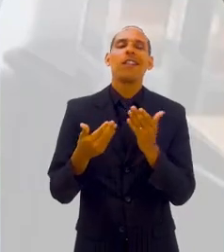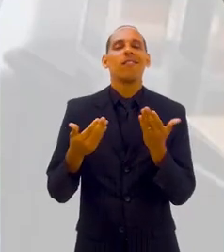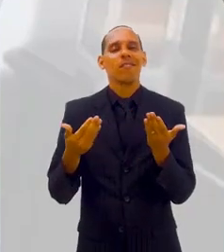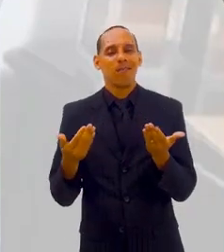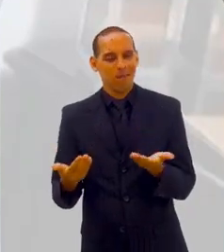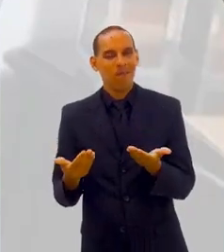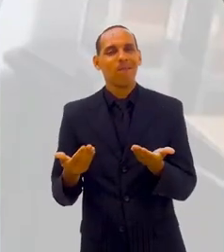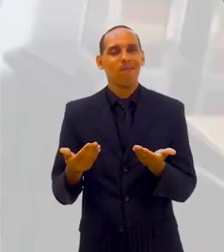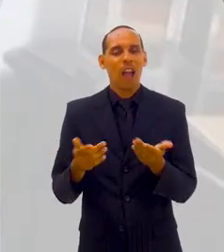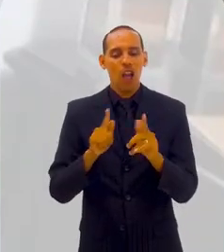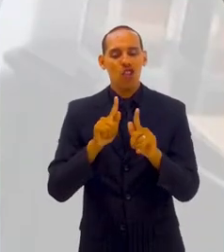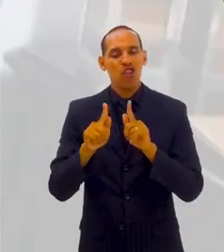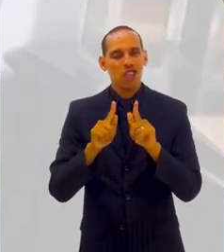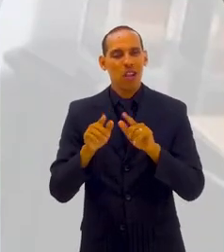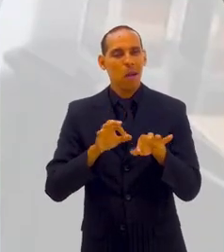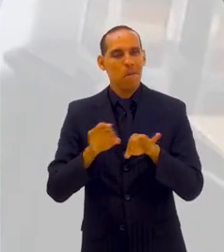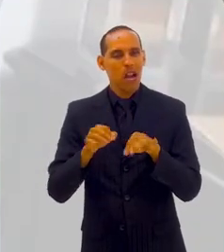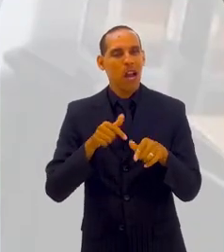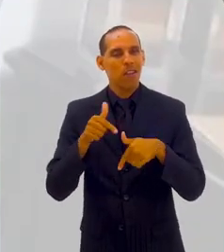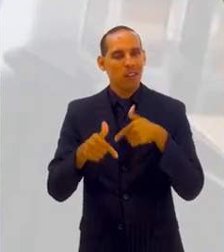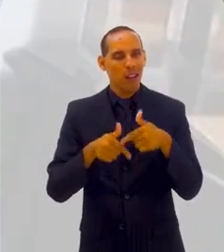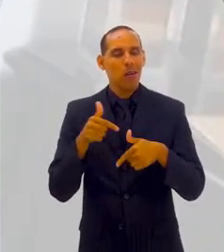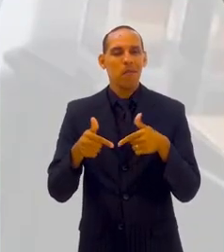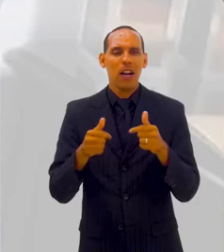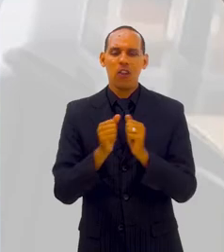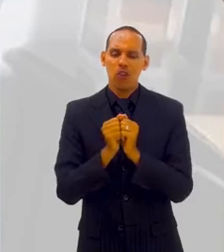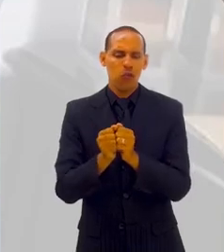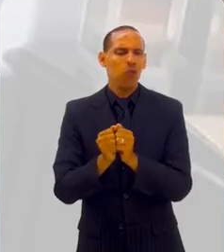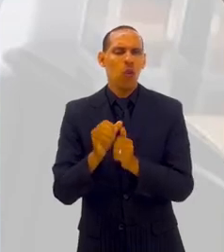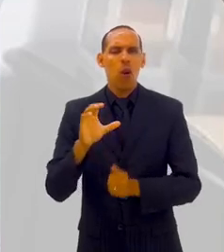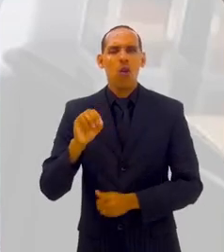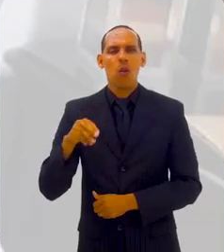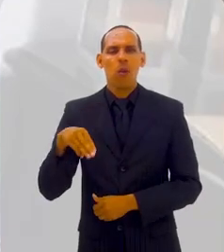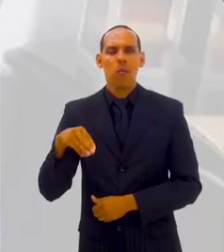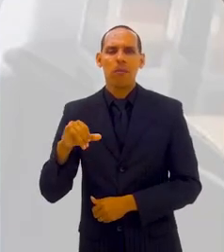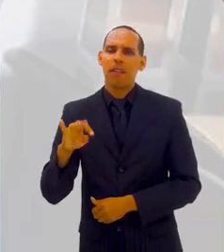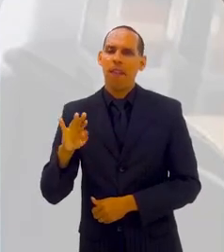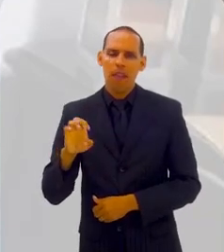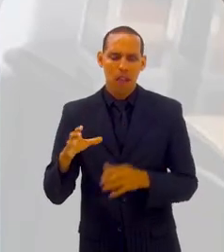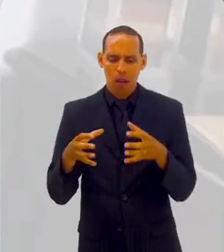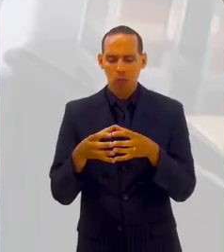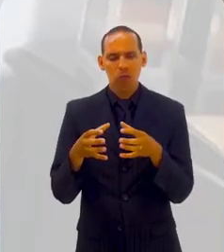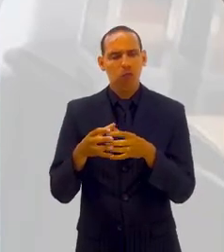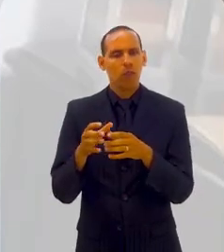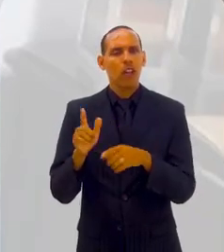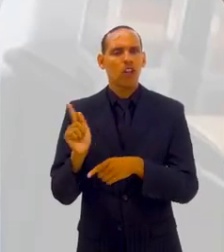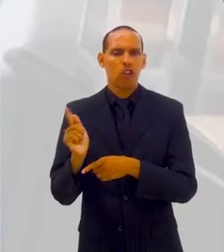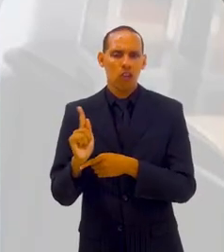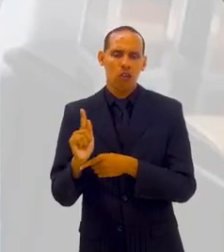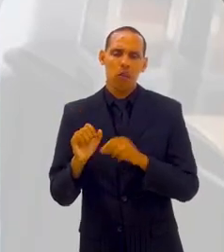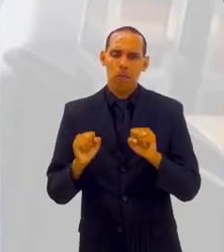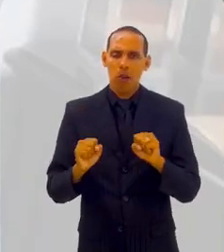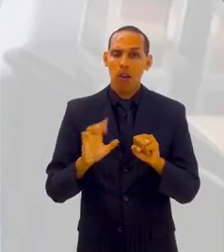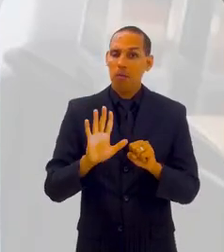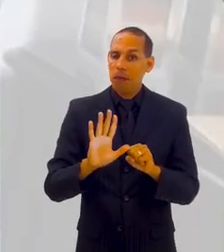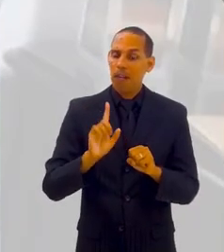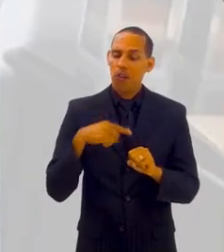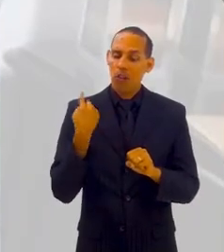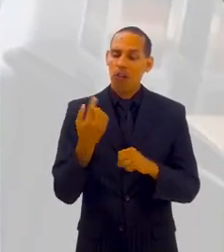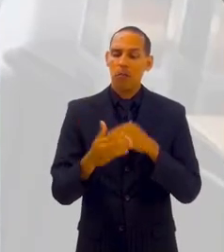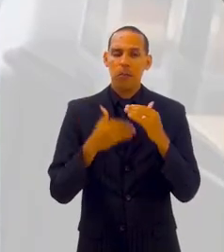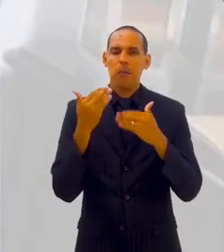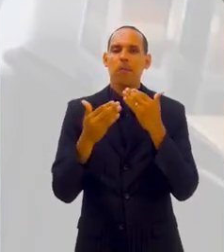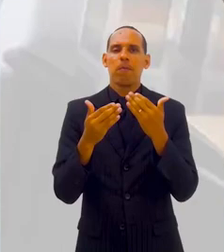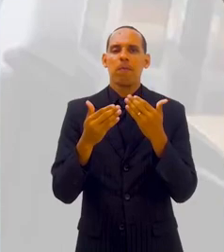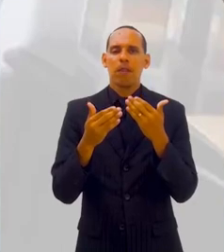um plano de trabalho que seja com o comitê gestor e que a gente possa ir desenvolvendo. Eu acho que não